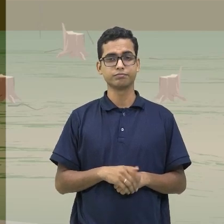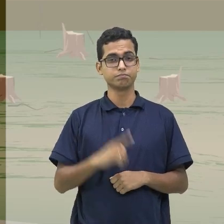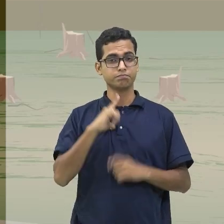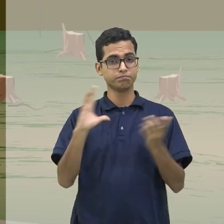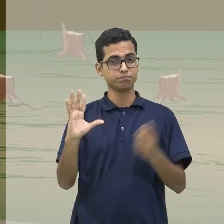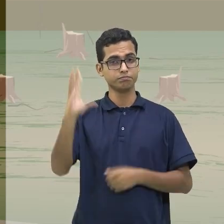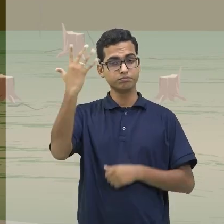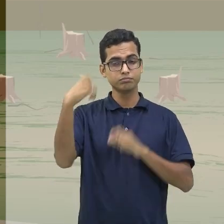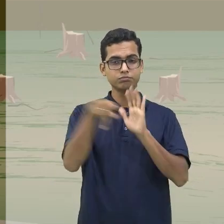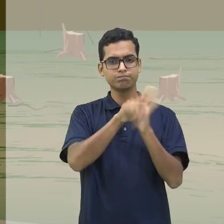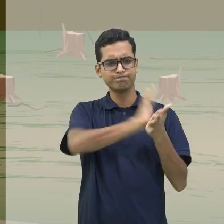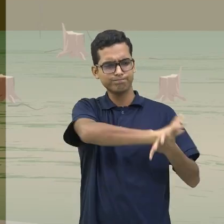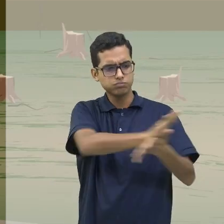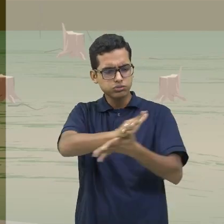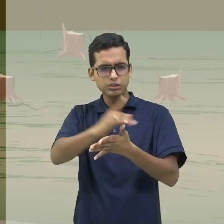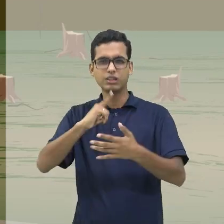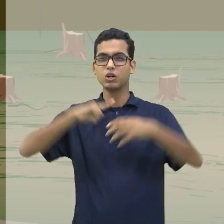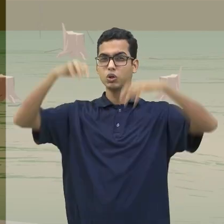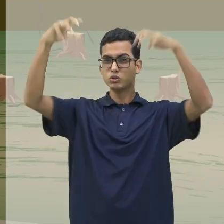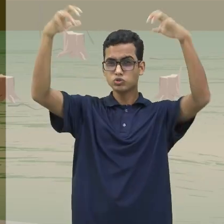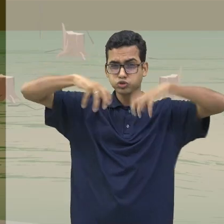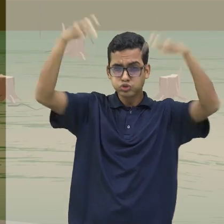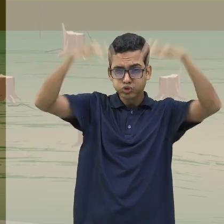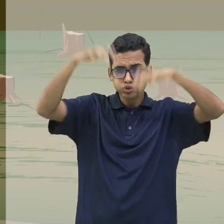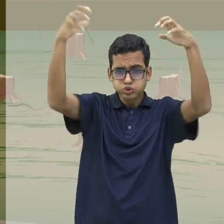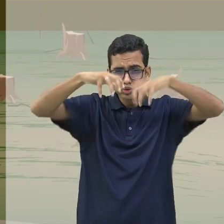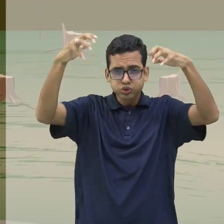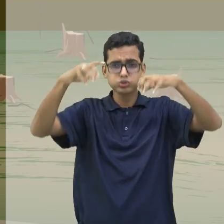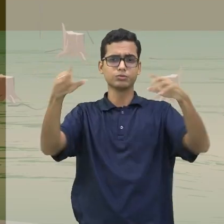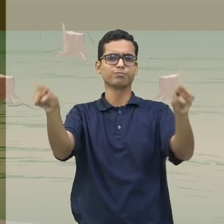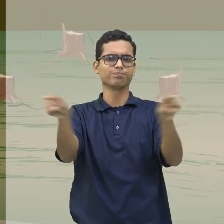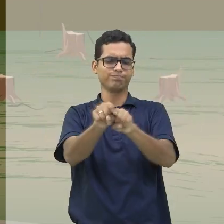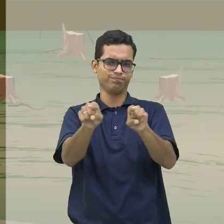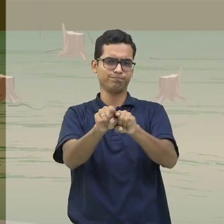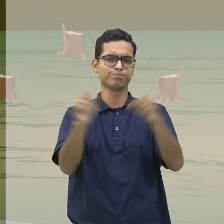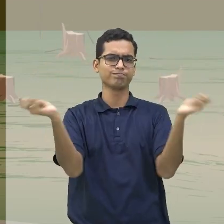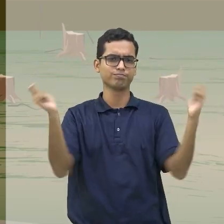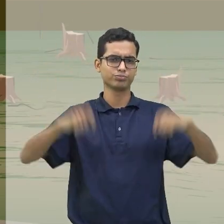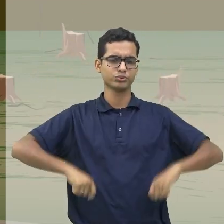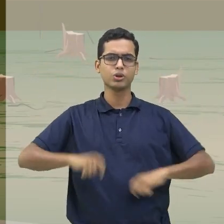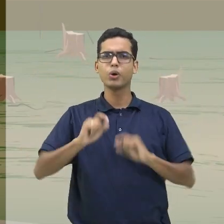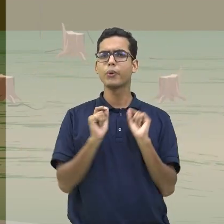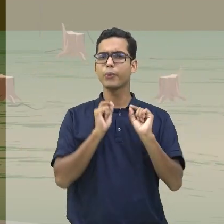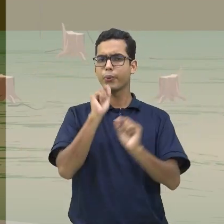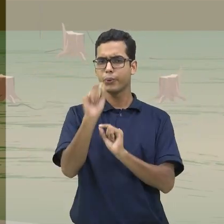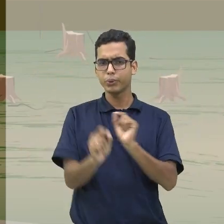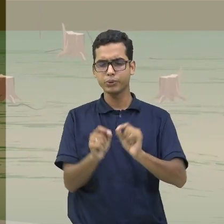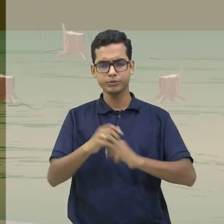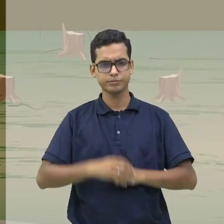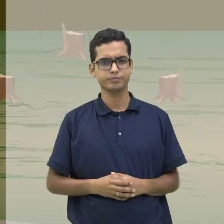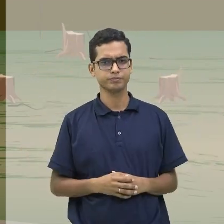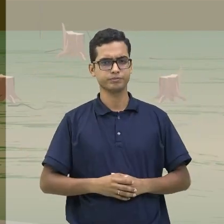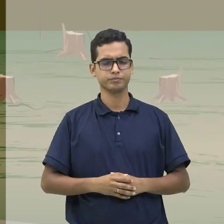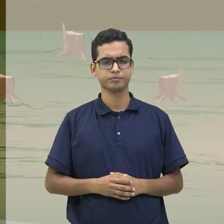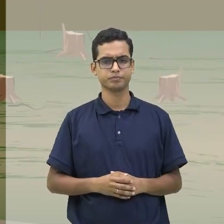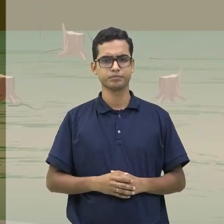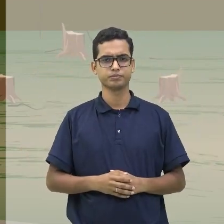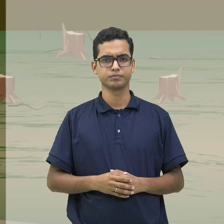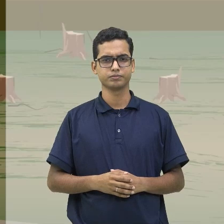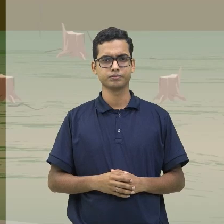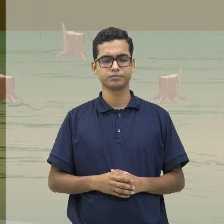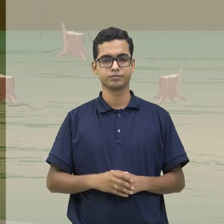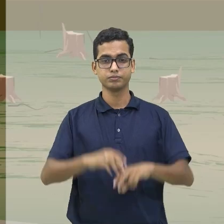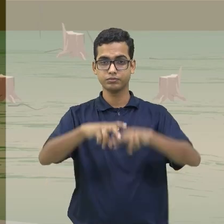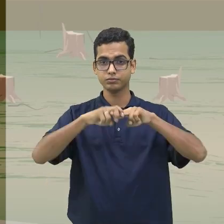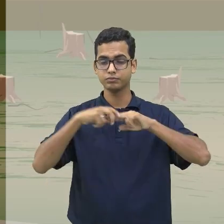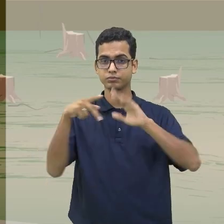é quando ocorrem chuvas intensas, por exemplo. É verdade, Érica. Isso é ocasionado devido às